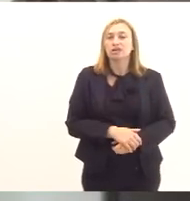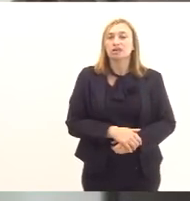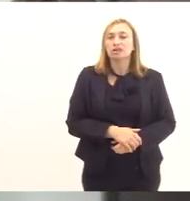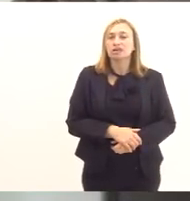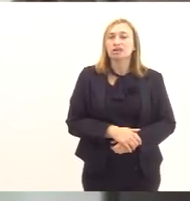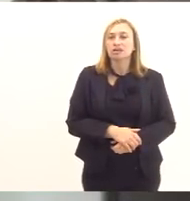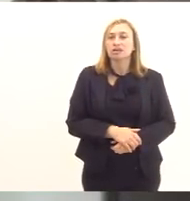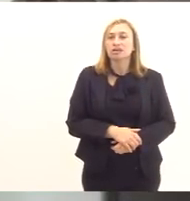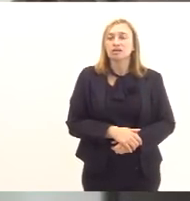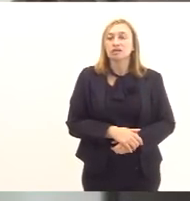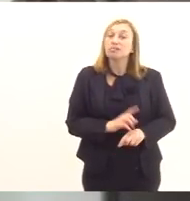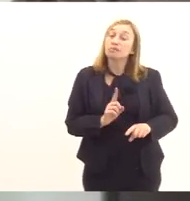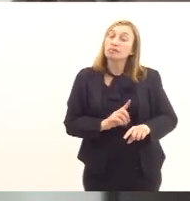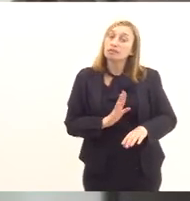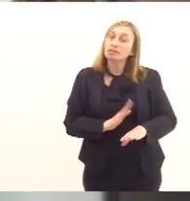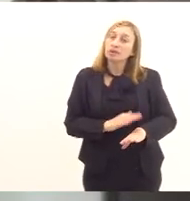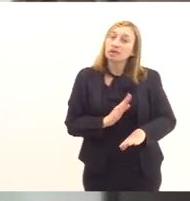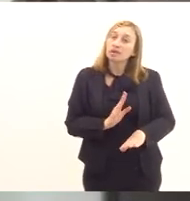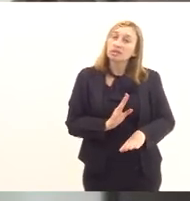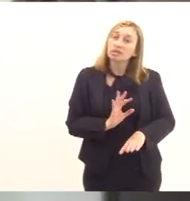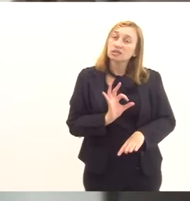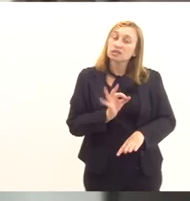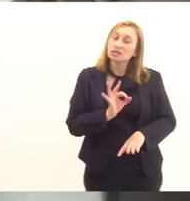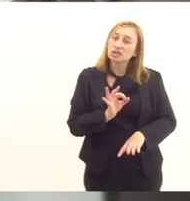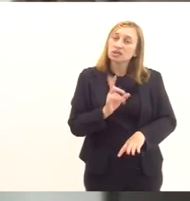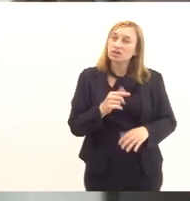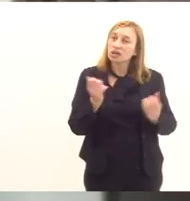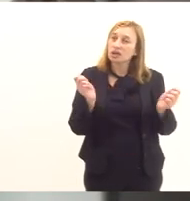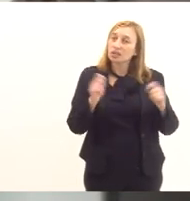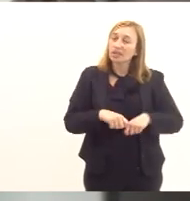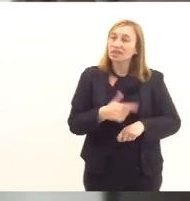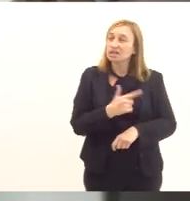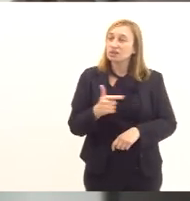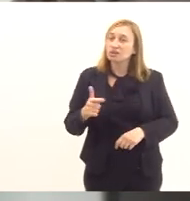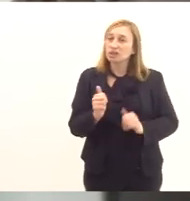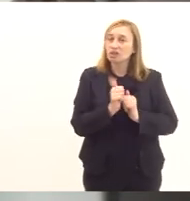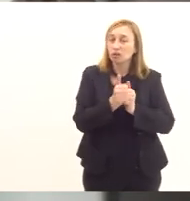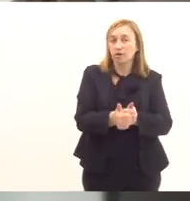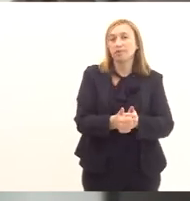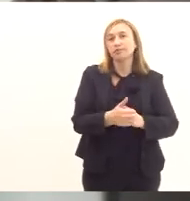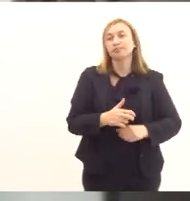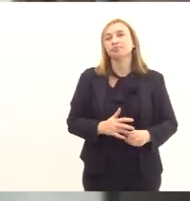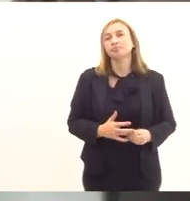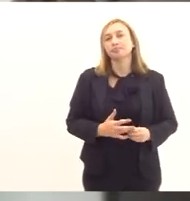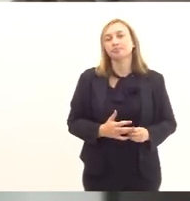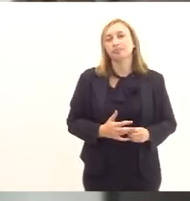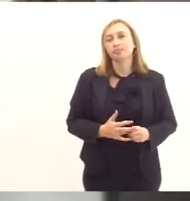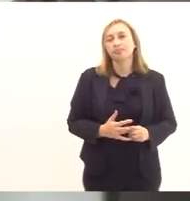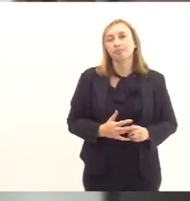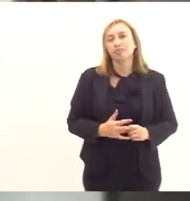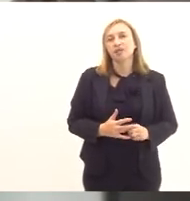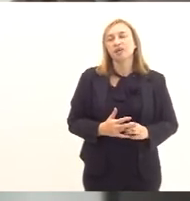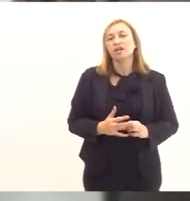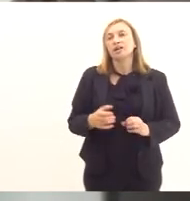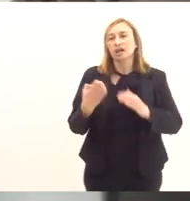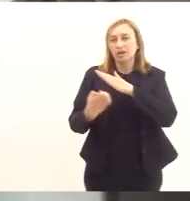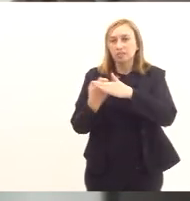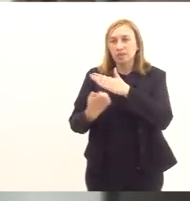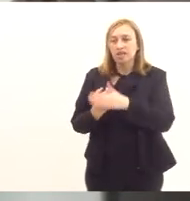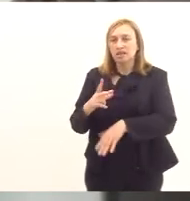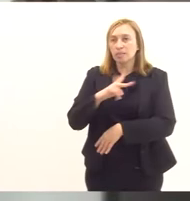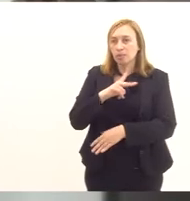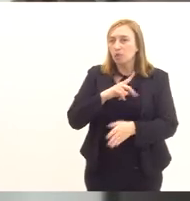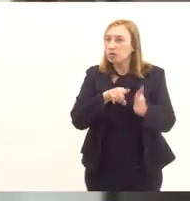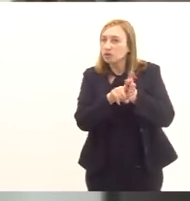privada mas o fato é que a gente não tem capacidade de acompanhamento disso nas águas do Imperador na própria